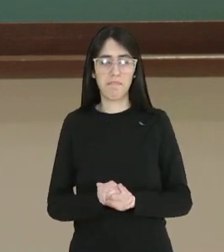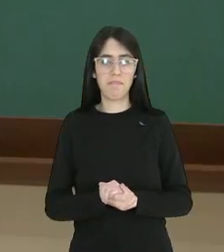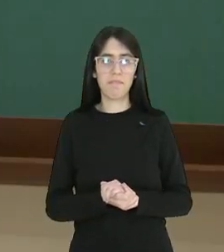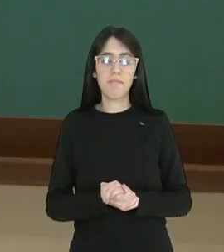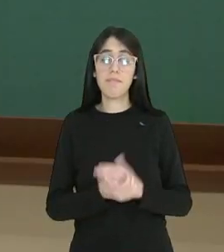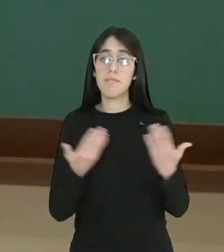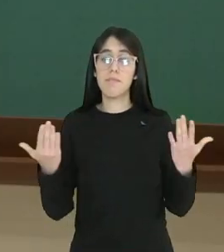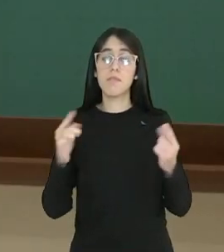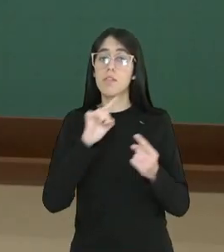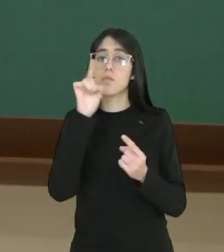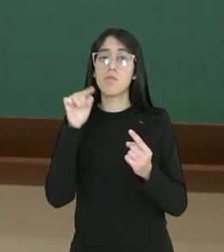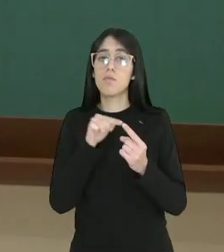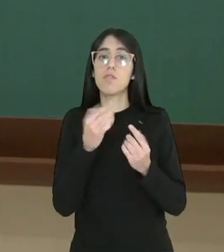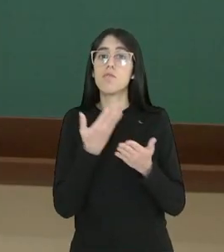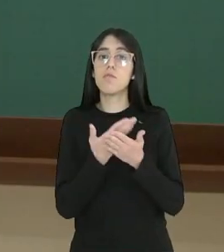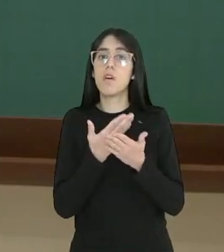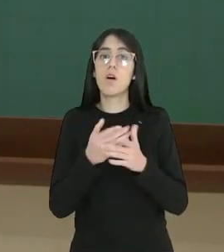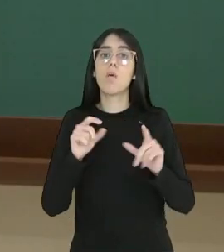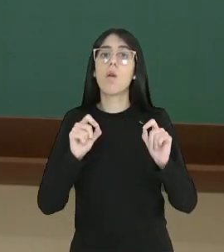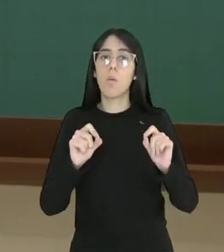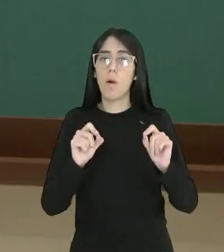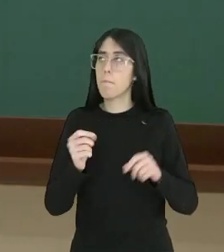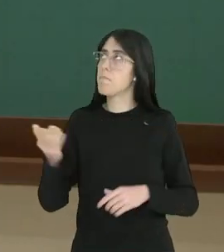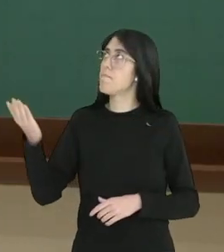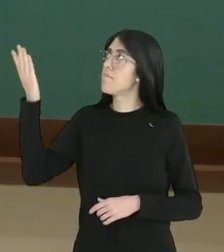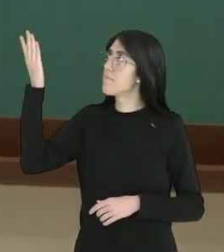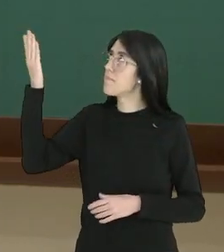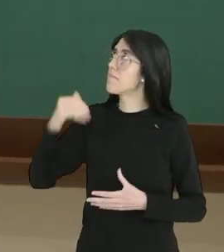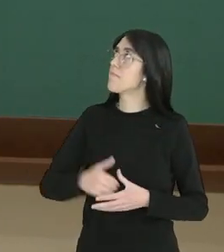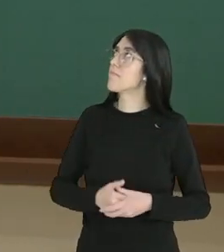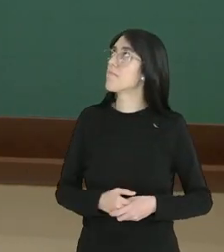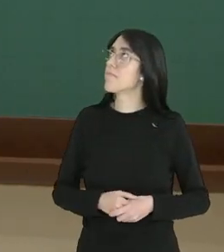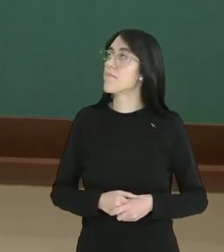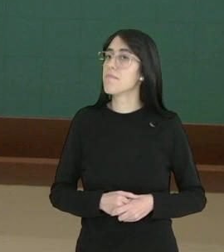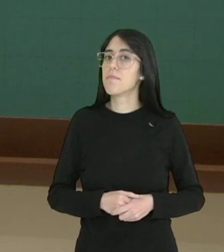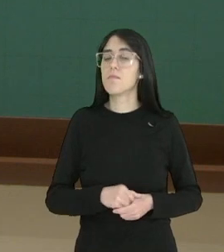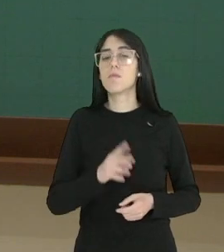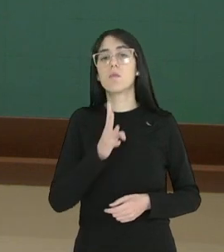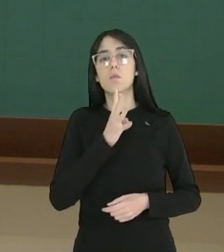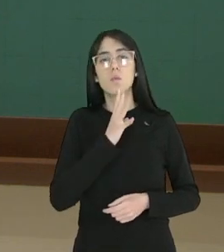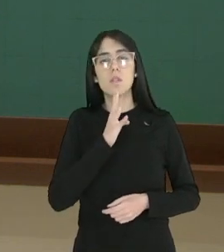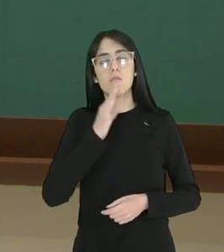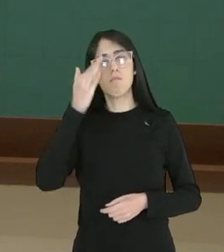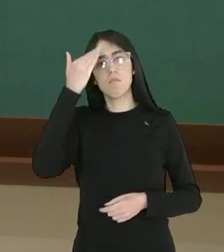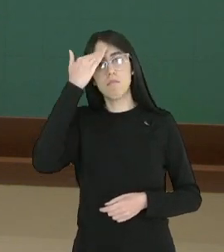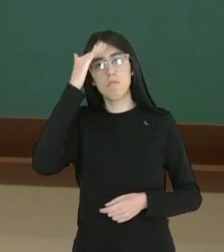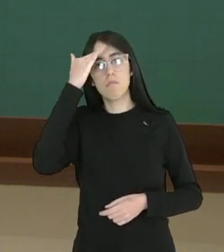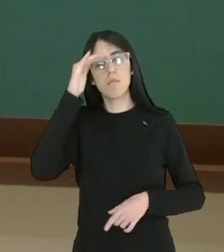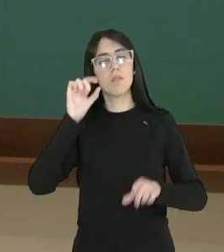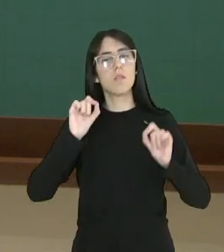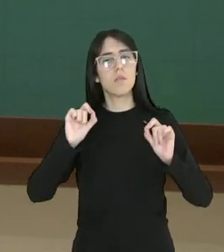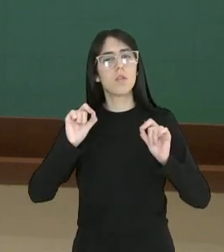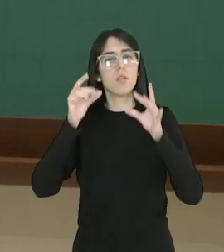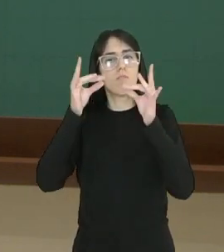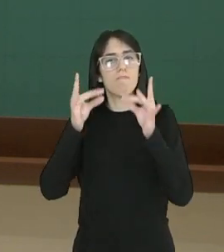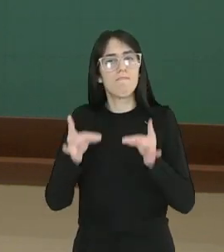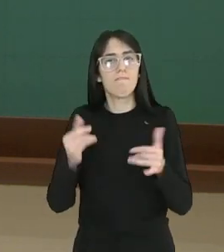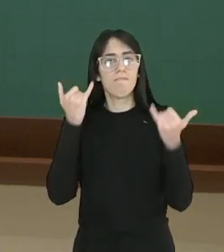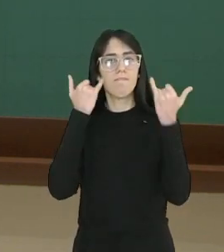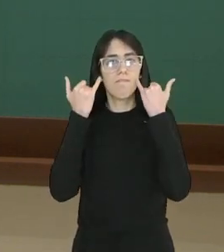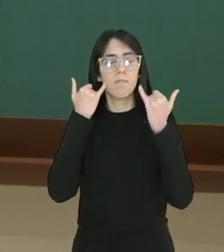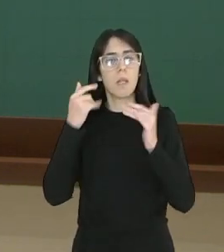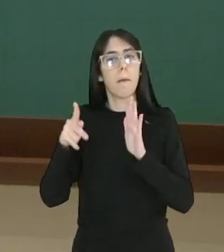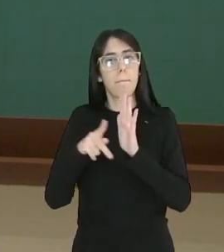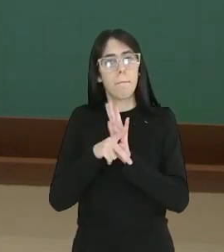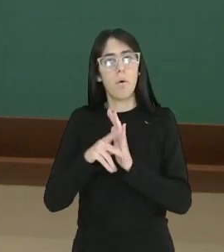o objetivo da nossa aula será identificar os elementos de uma circunferência